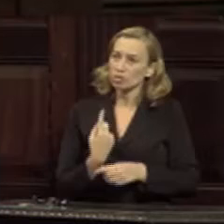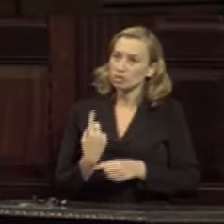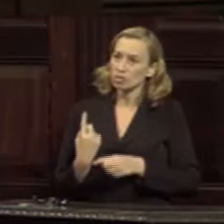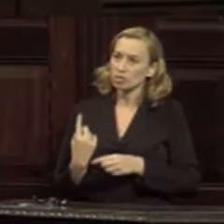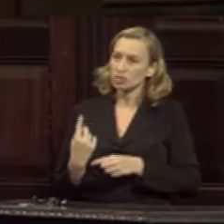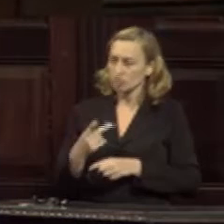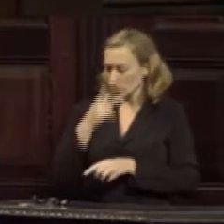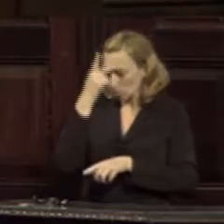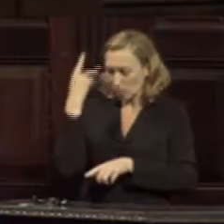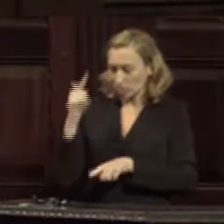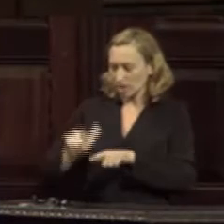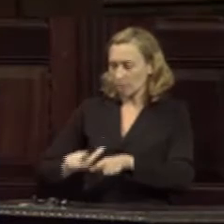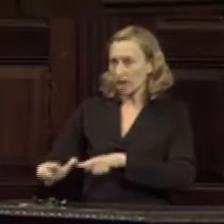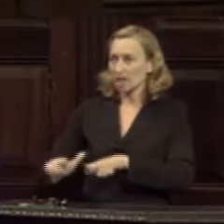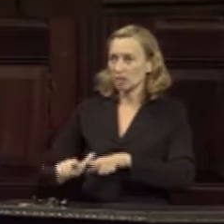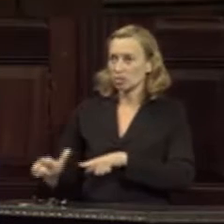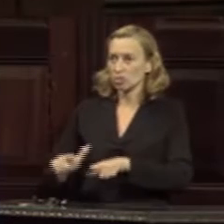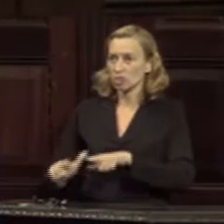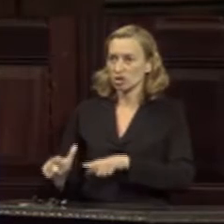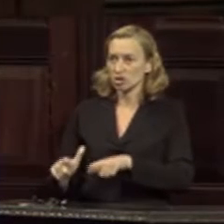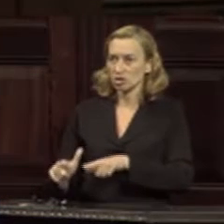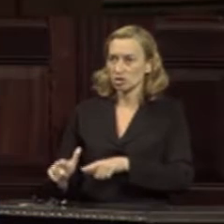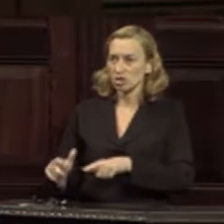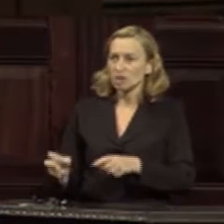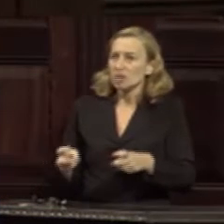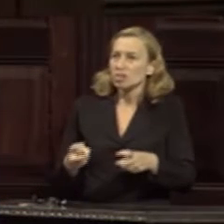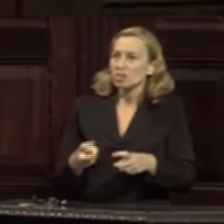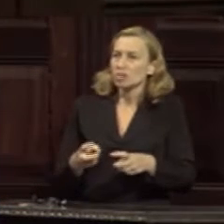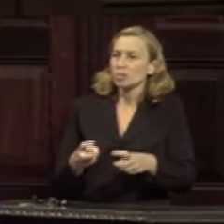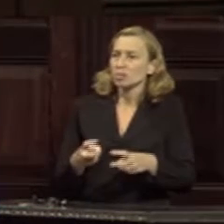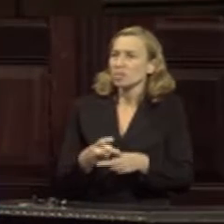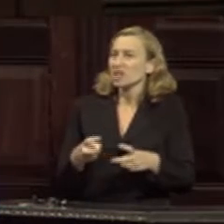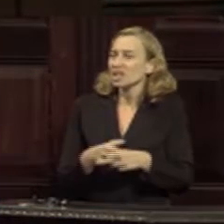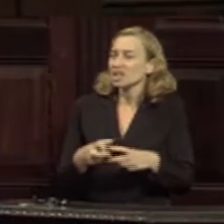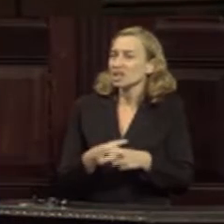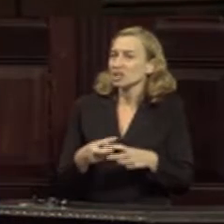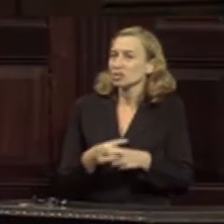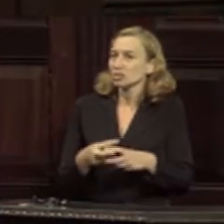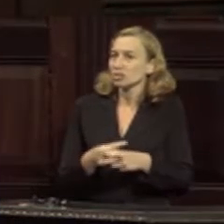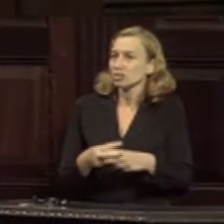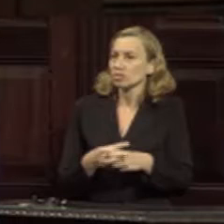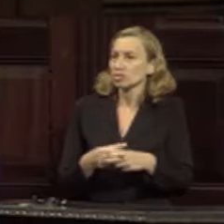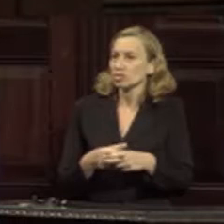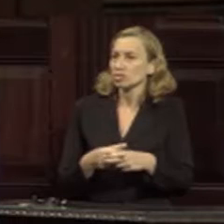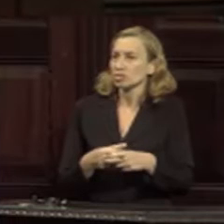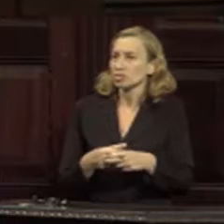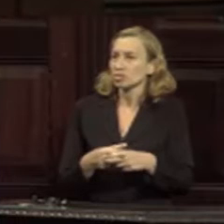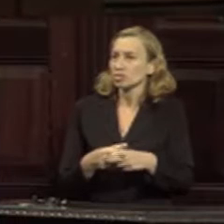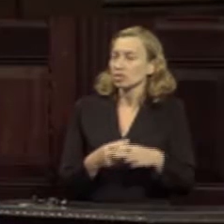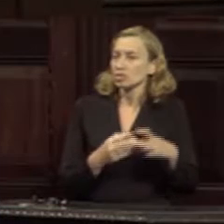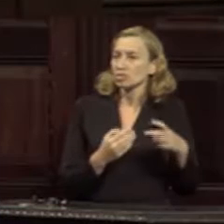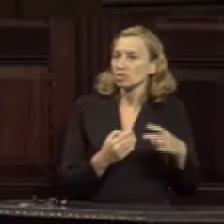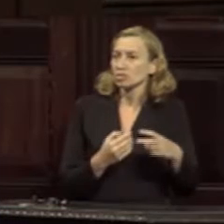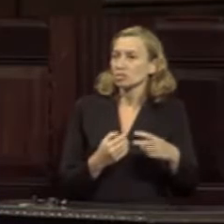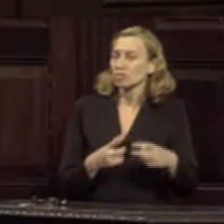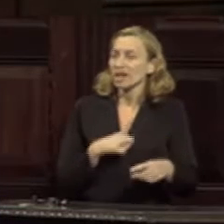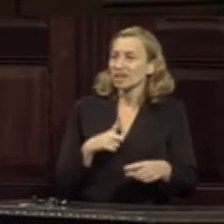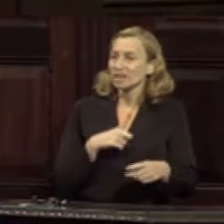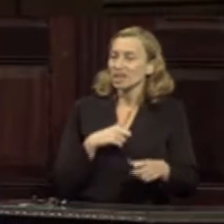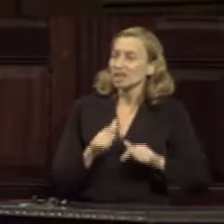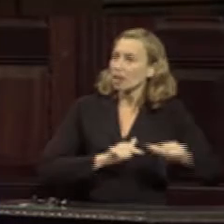Então nós precisamos encontrar uma saída, uma solução, de modo que o Rio avance naquilo